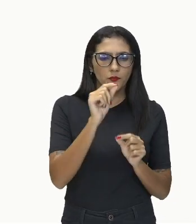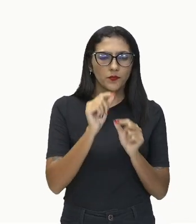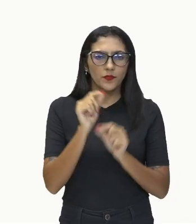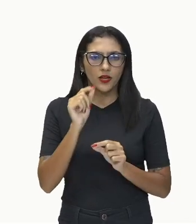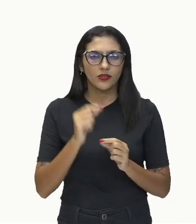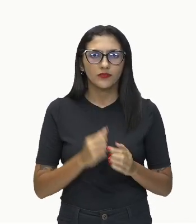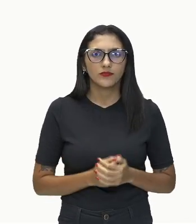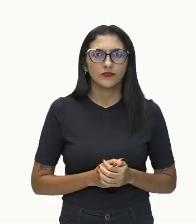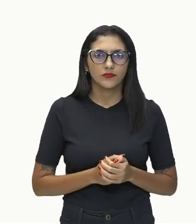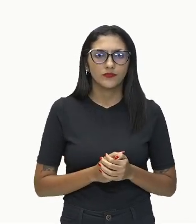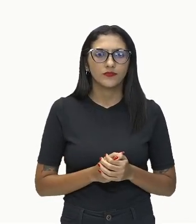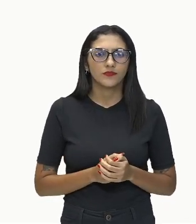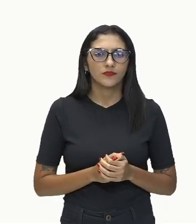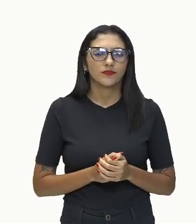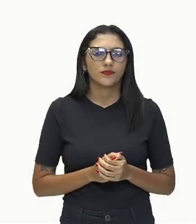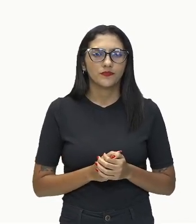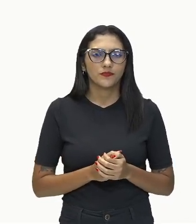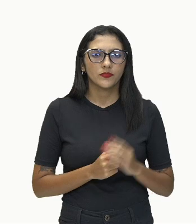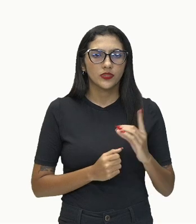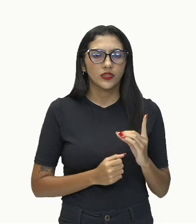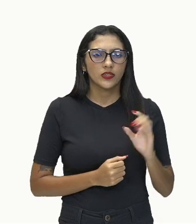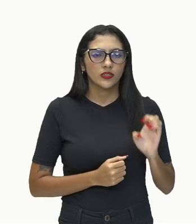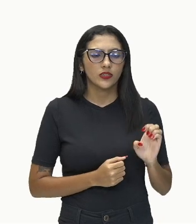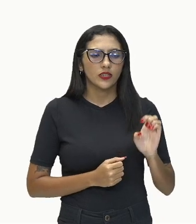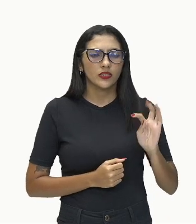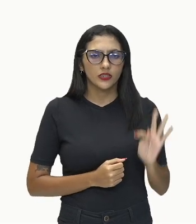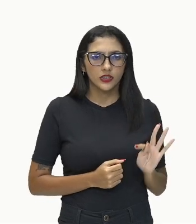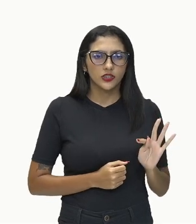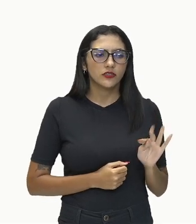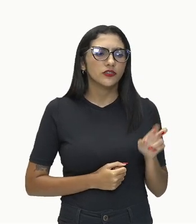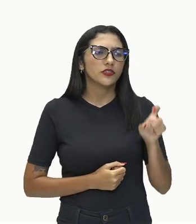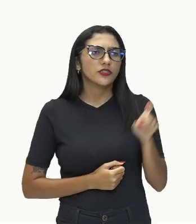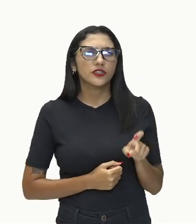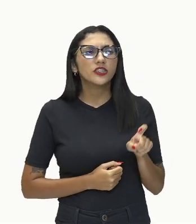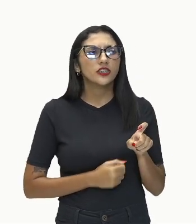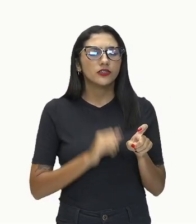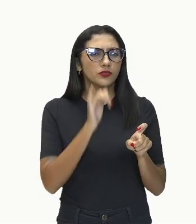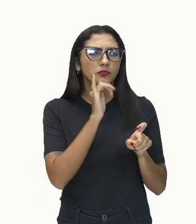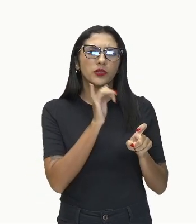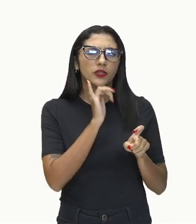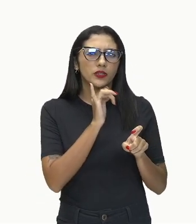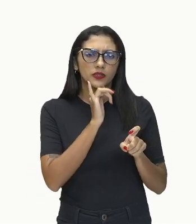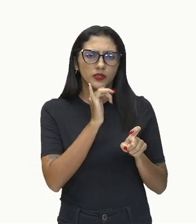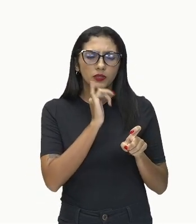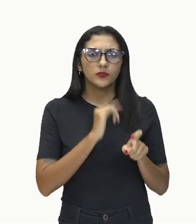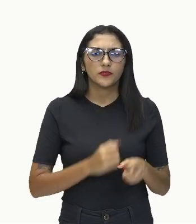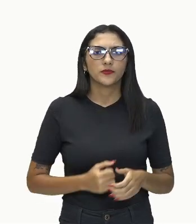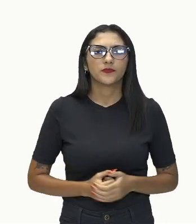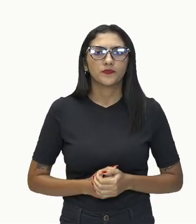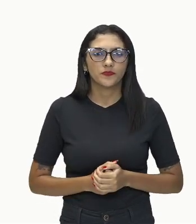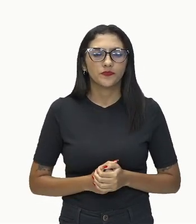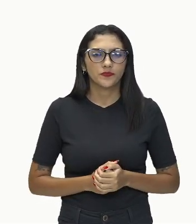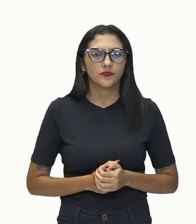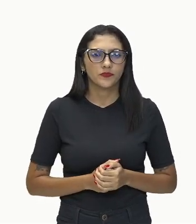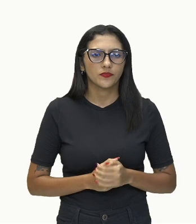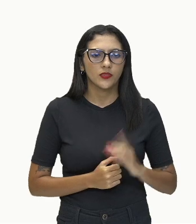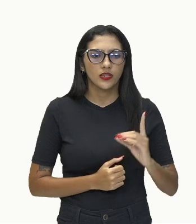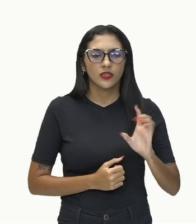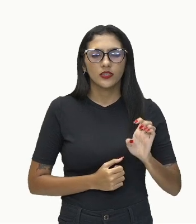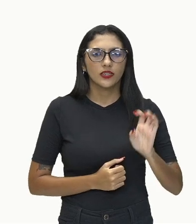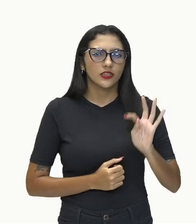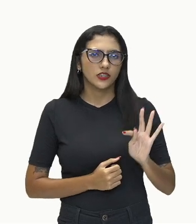alguns exemplos, ó. Determinante, né, da matriz X. Então, eu vou representar com